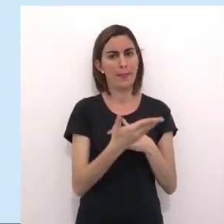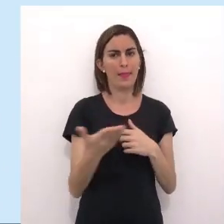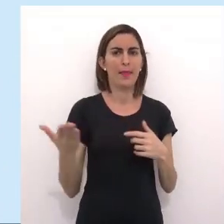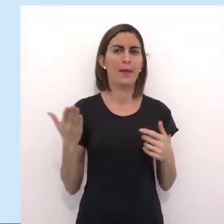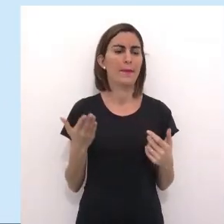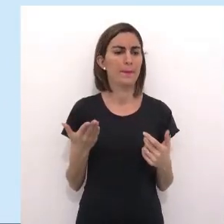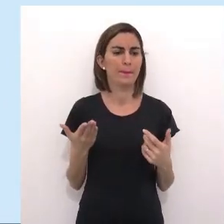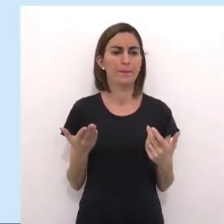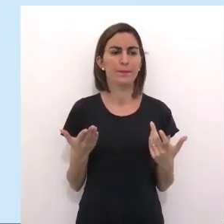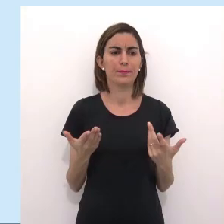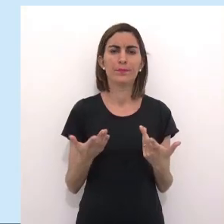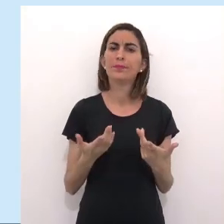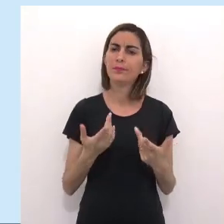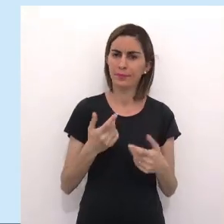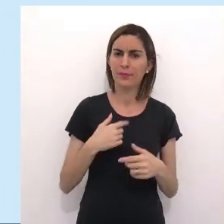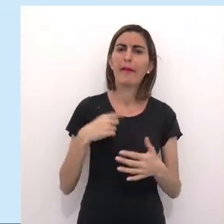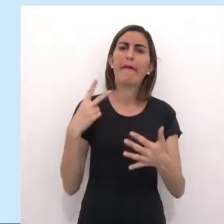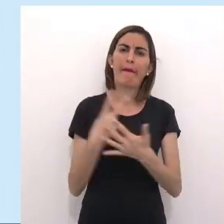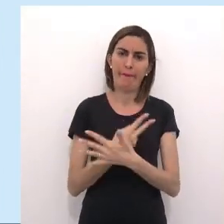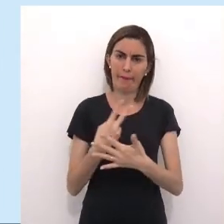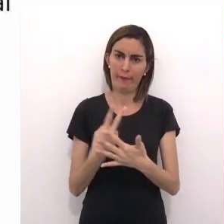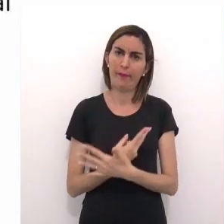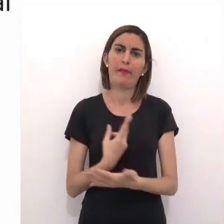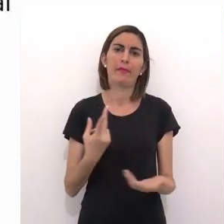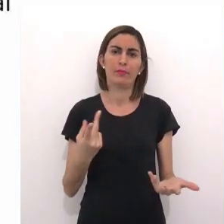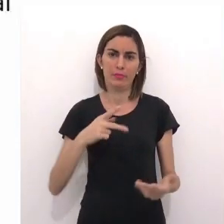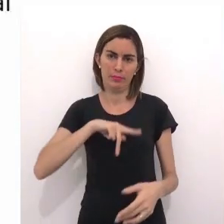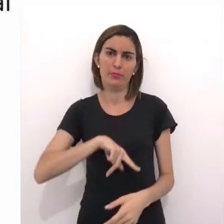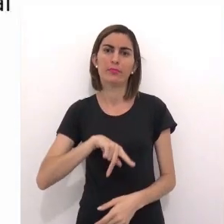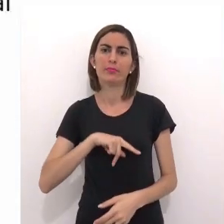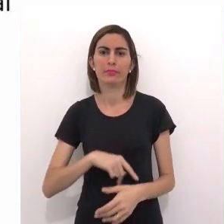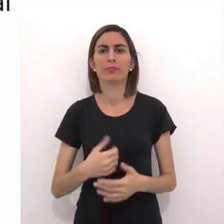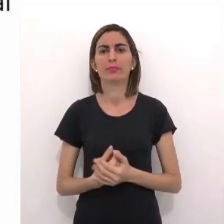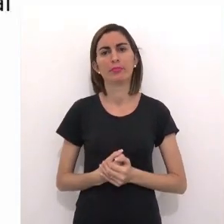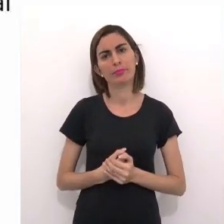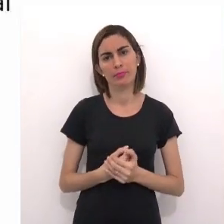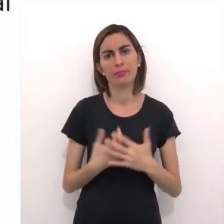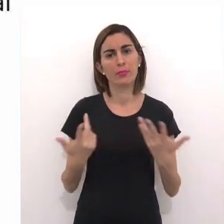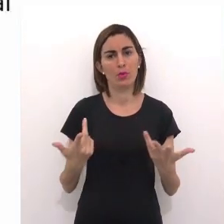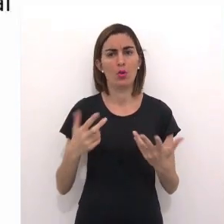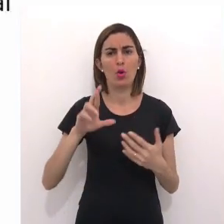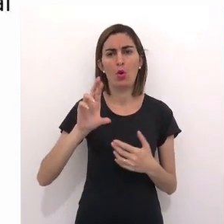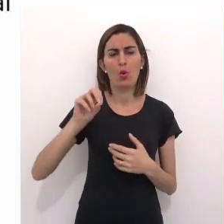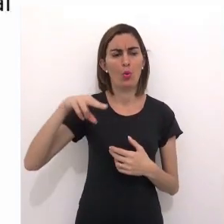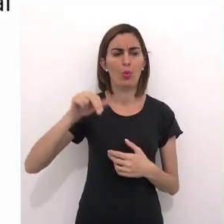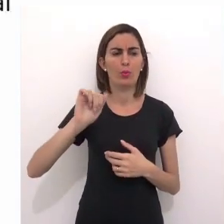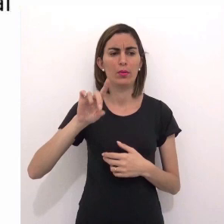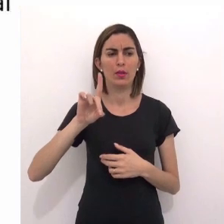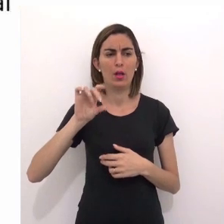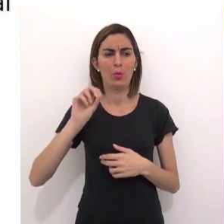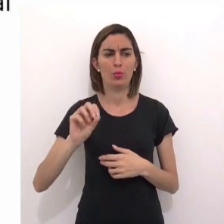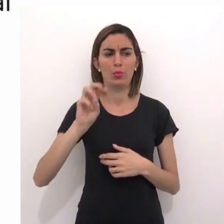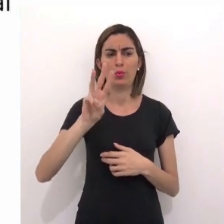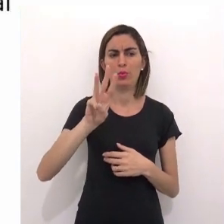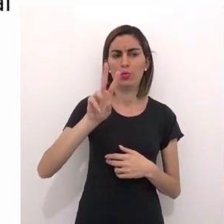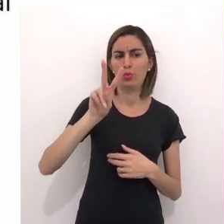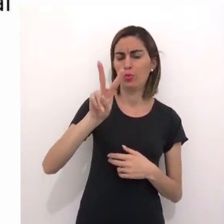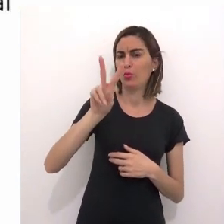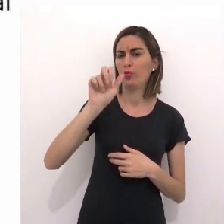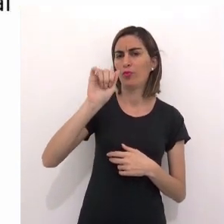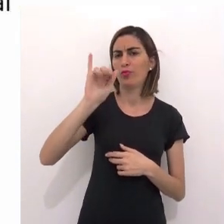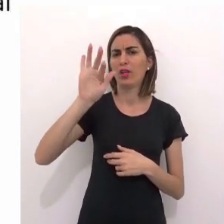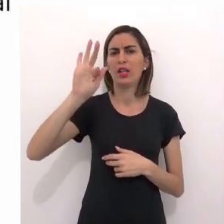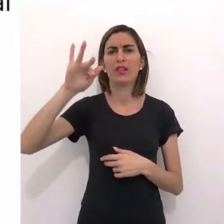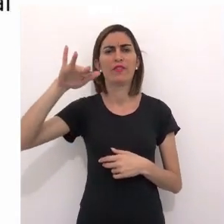Erro grande dos portugueses. Então, Ronaldo Weismann, um